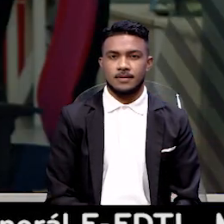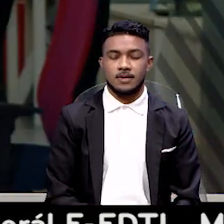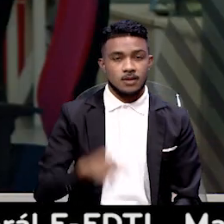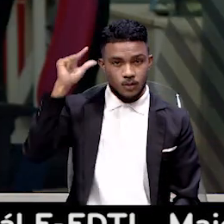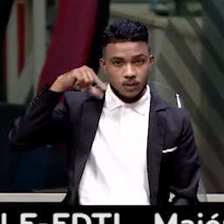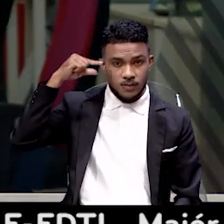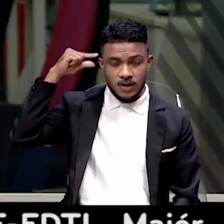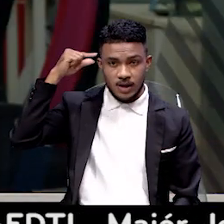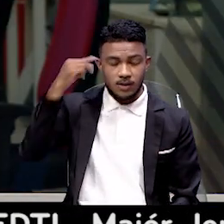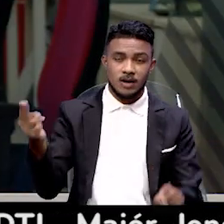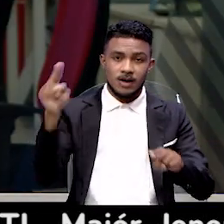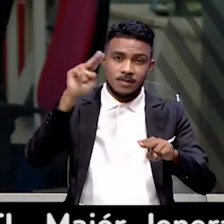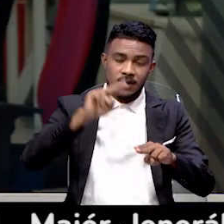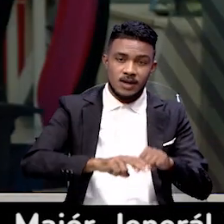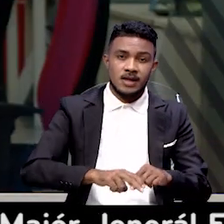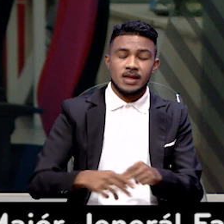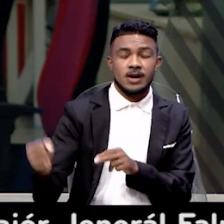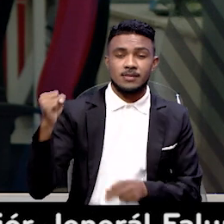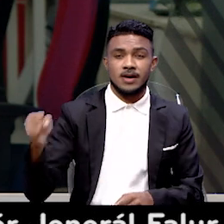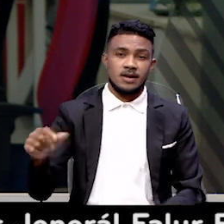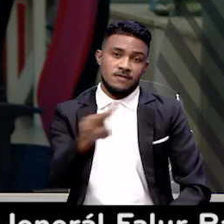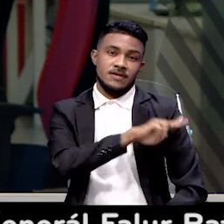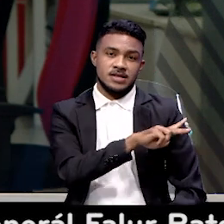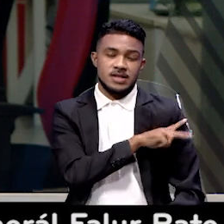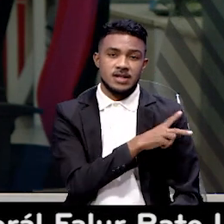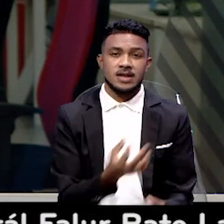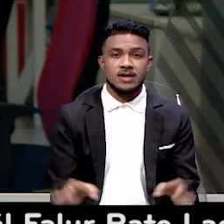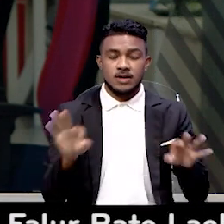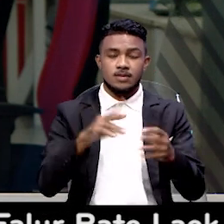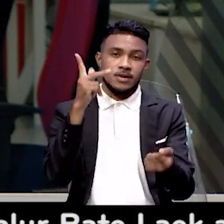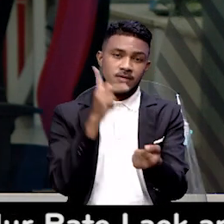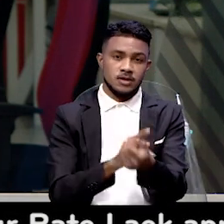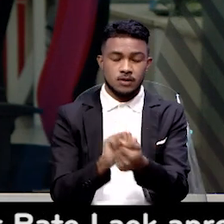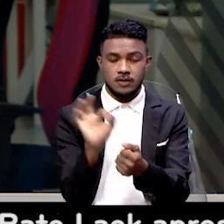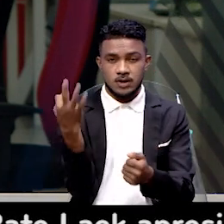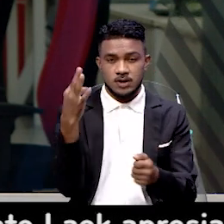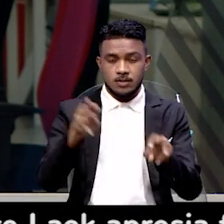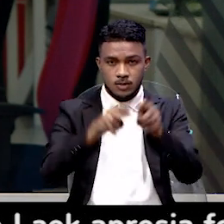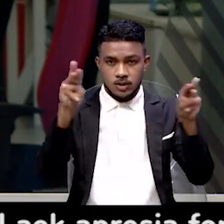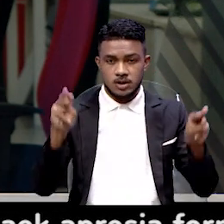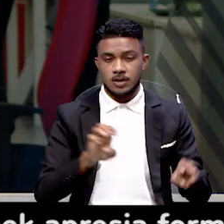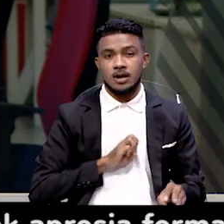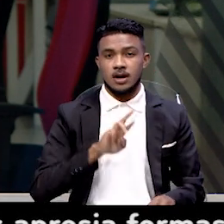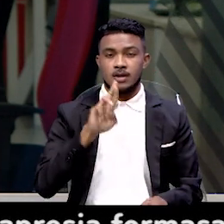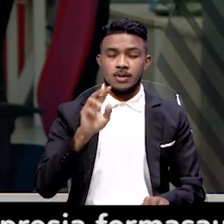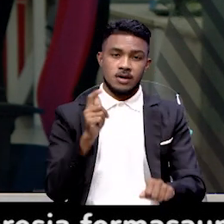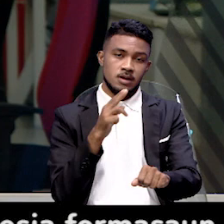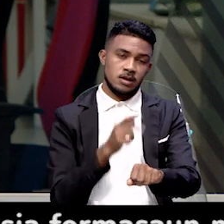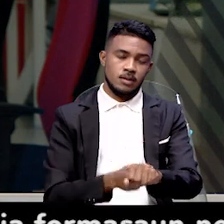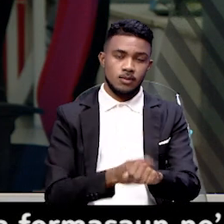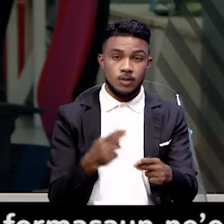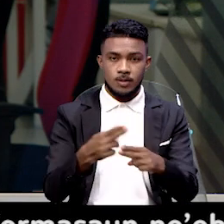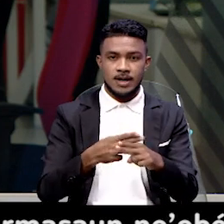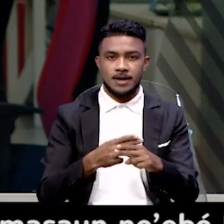Governo se estende a campanha de vacinação intensiva para prevenção Covid-19 e a município Hermera e a Tempo Badak.